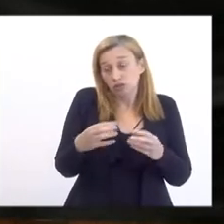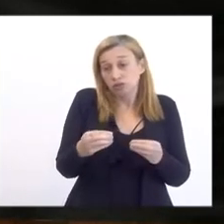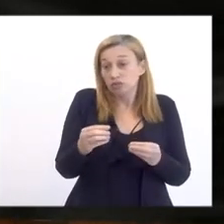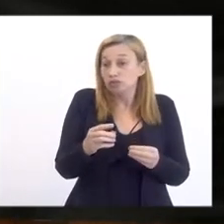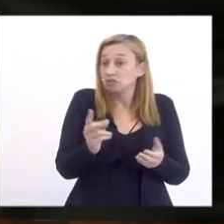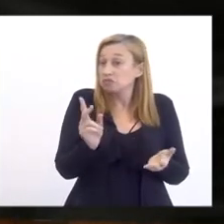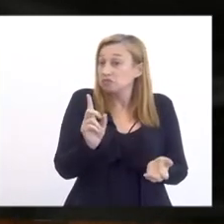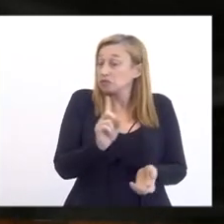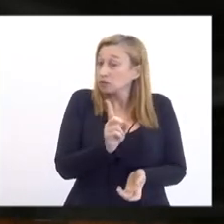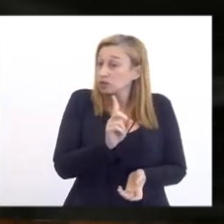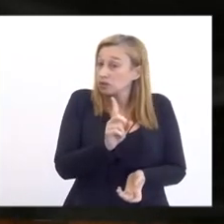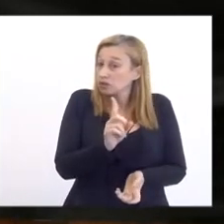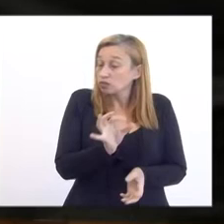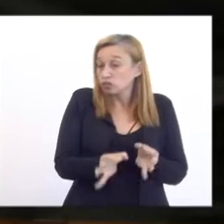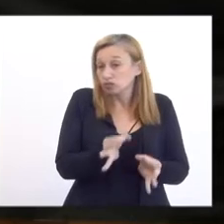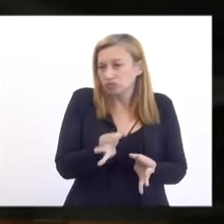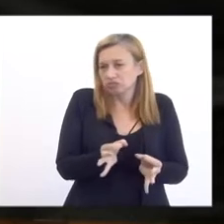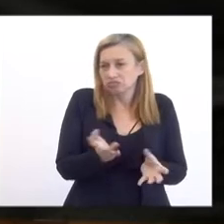jurídico.